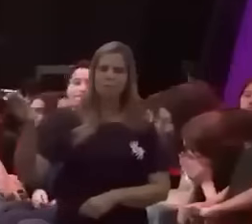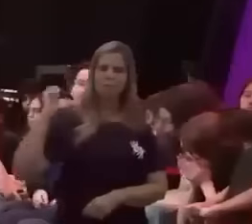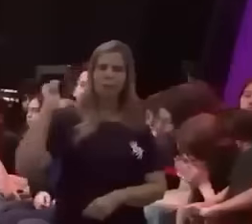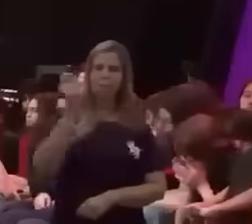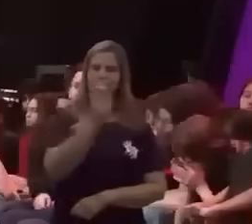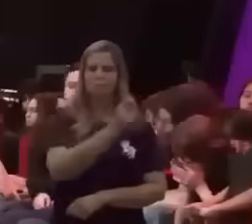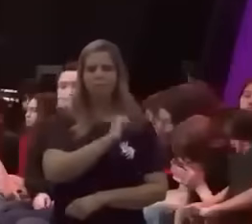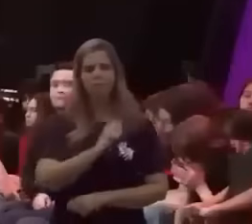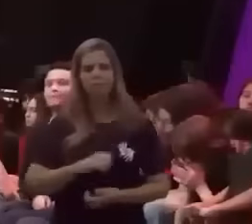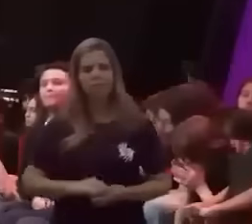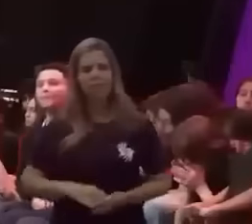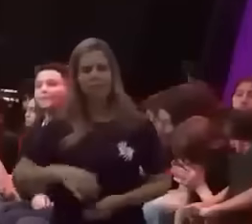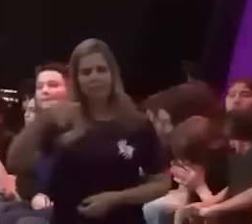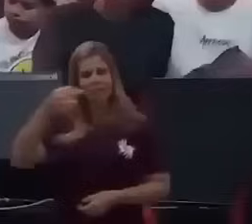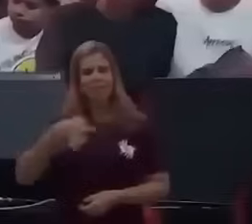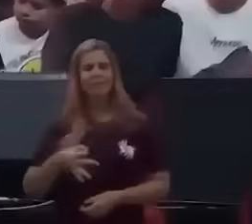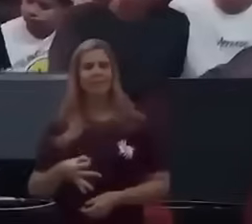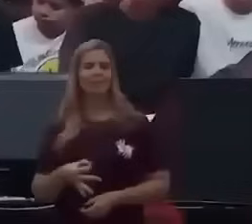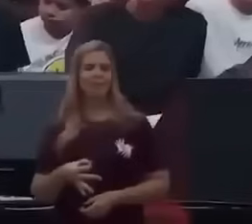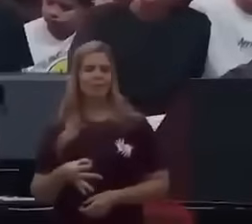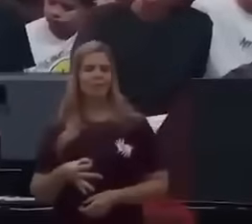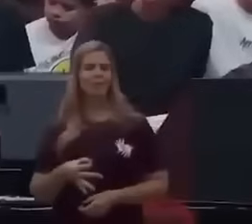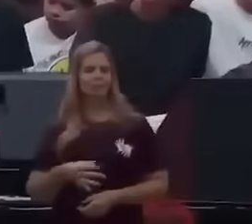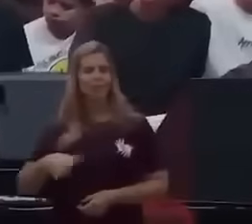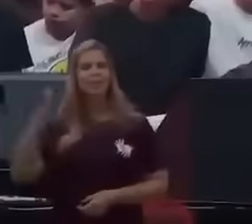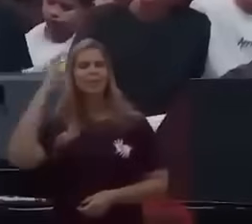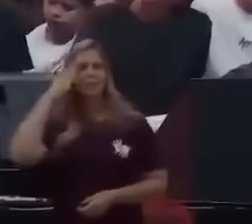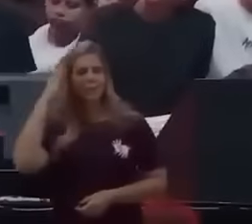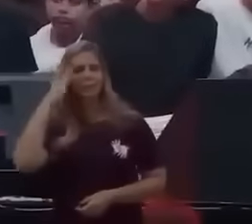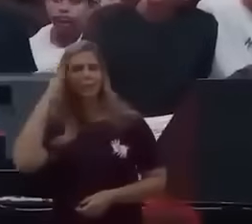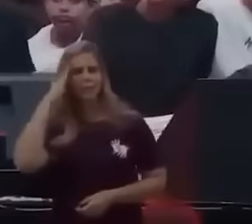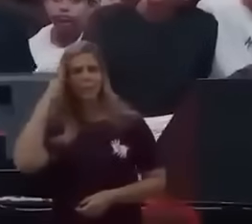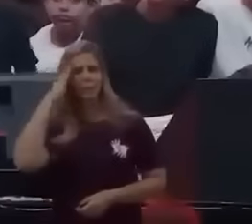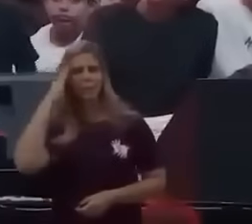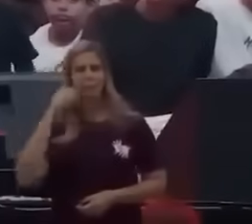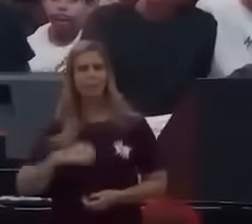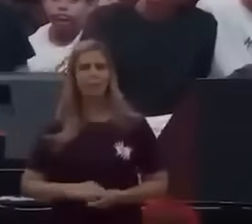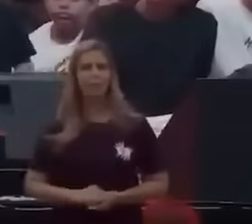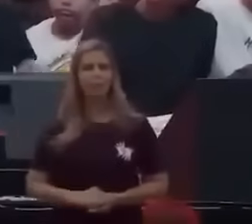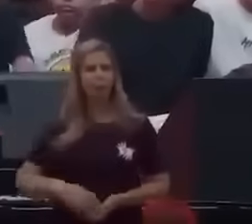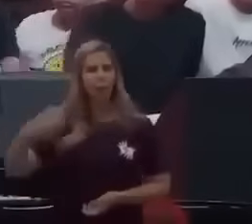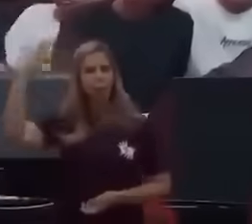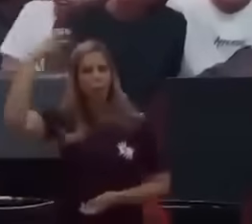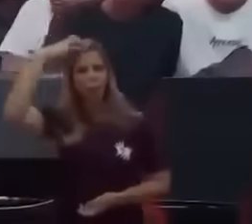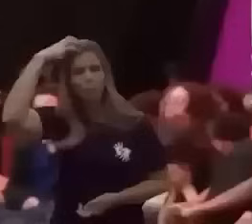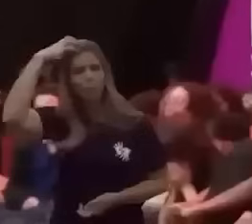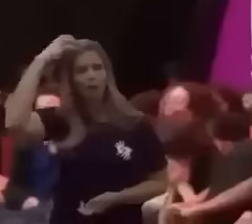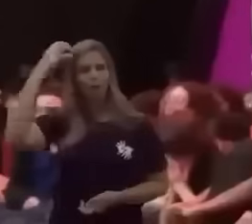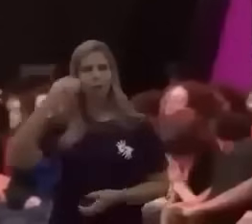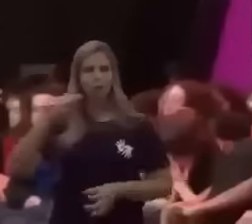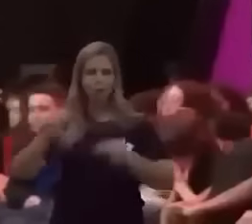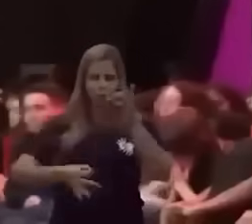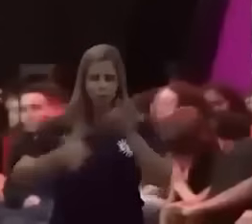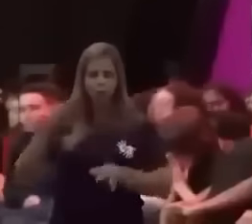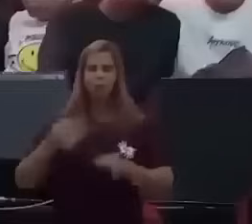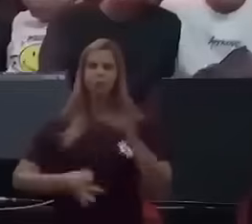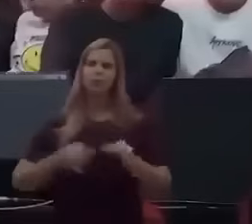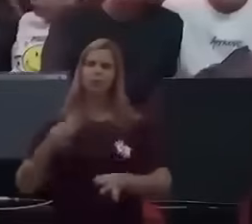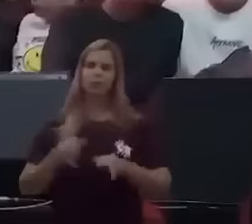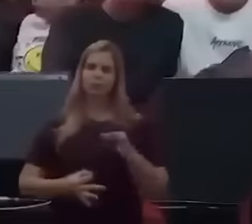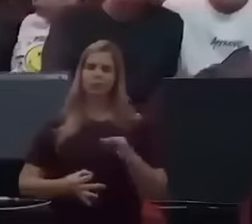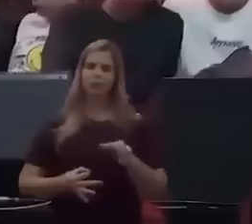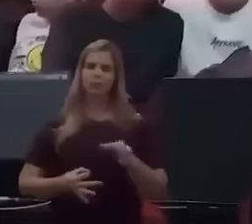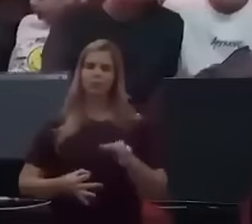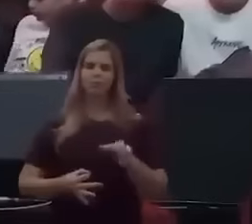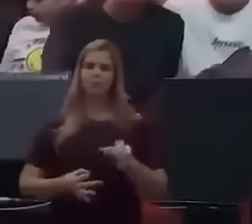judaico? Será que era certeza que ele seria condenado no pretório romano, apesar do juiz que o julga estar